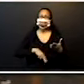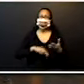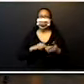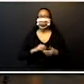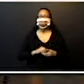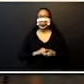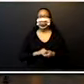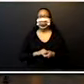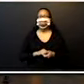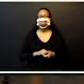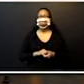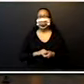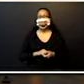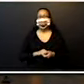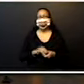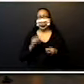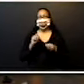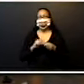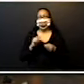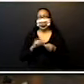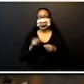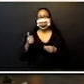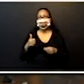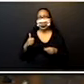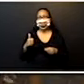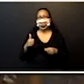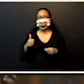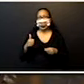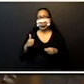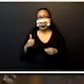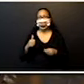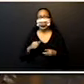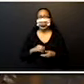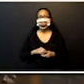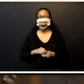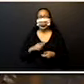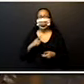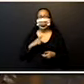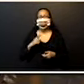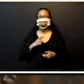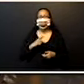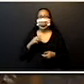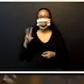lê? Vamos fazer o primeiro juntos? Eu tenho